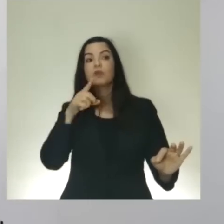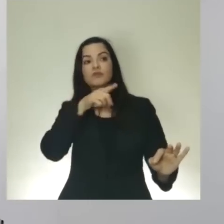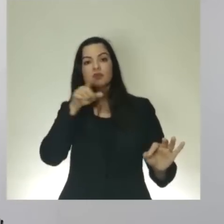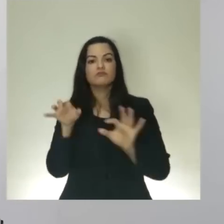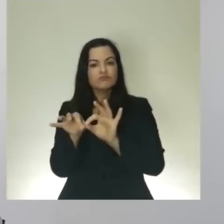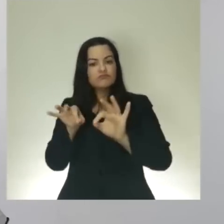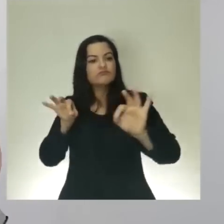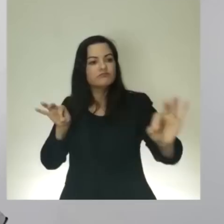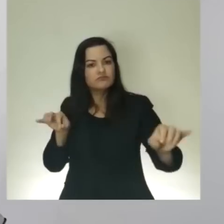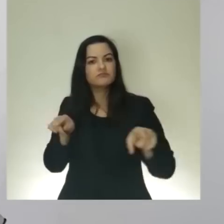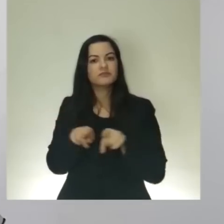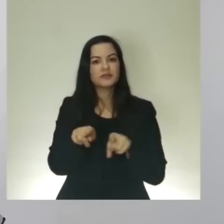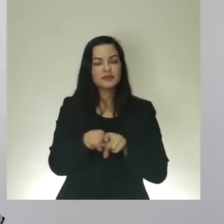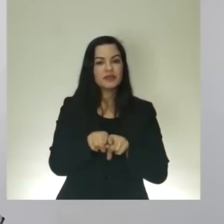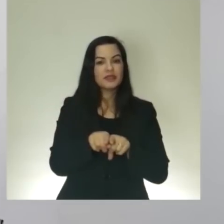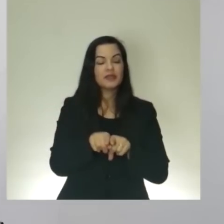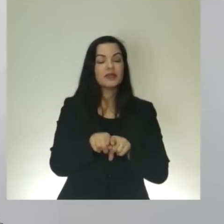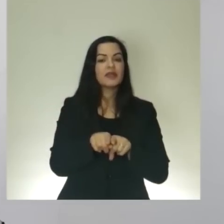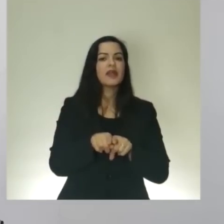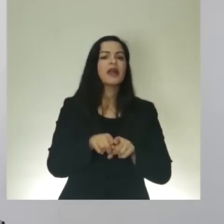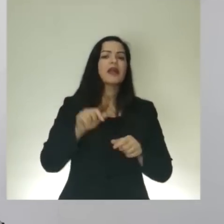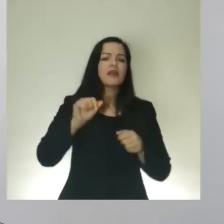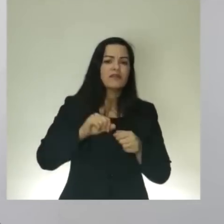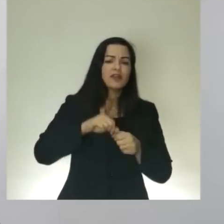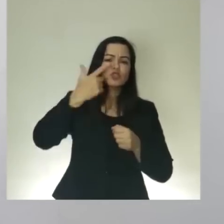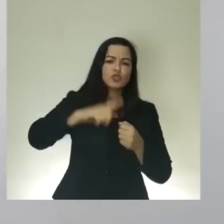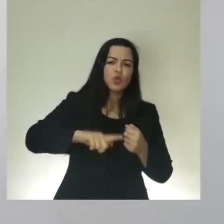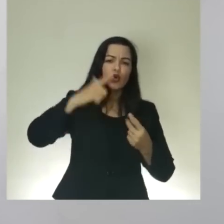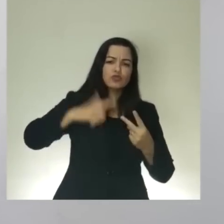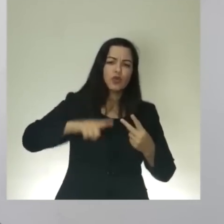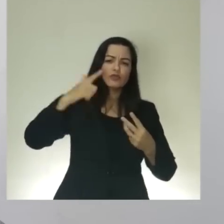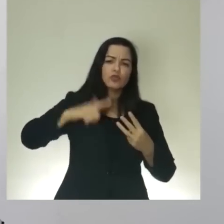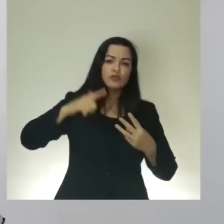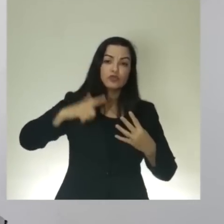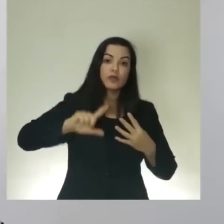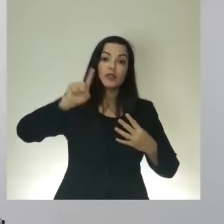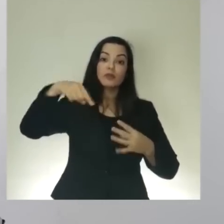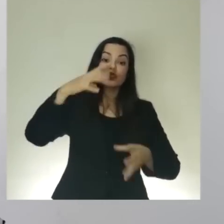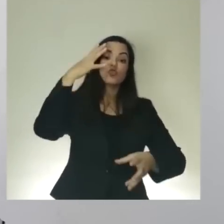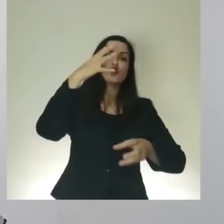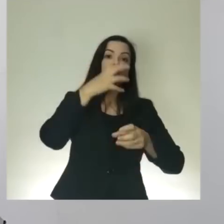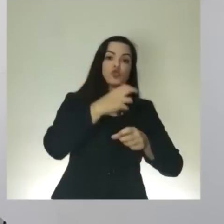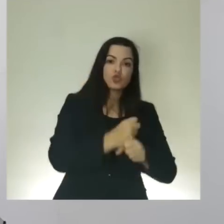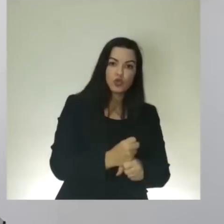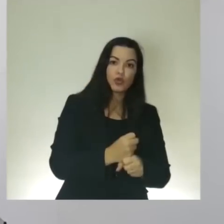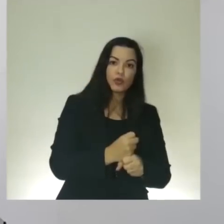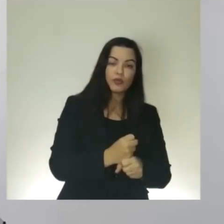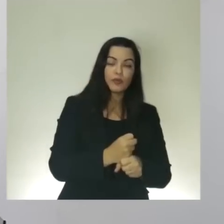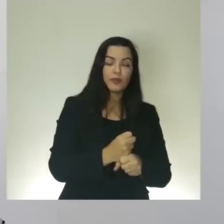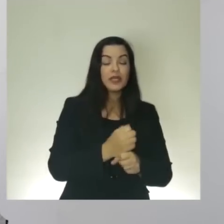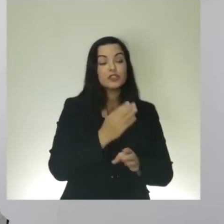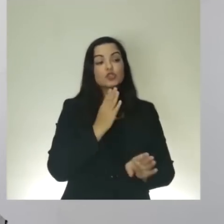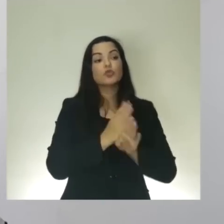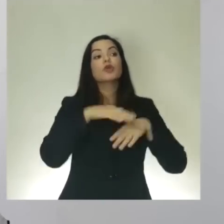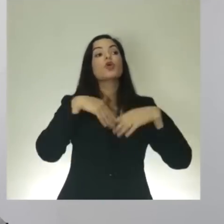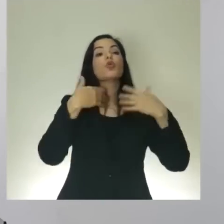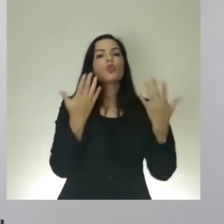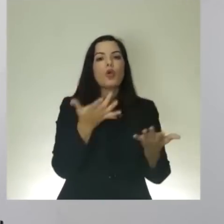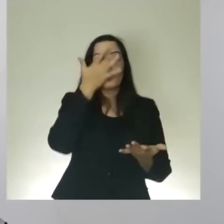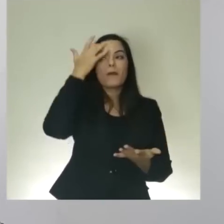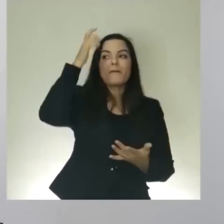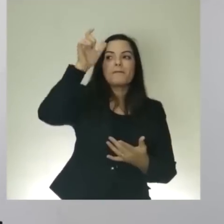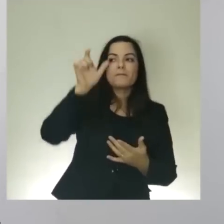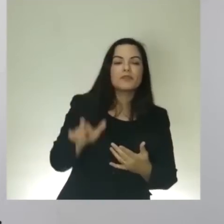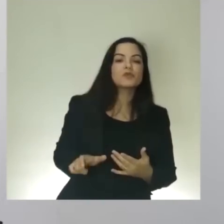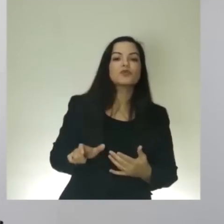e no final, some todas as estimativas que você anotou para descobrir quem